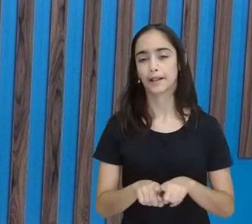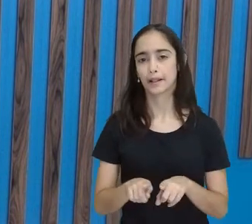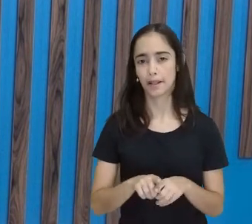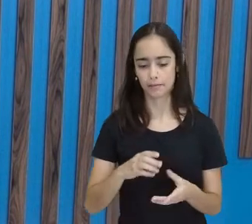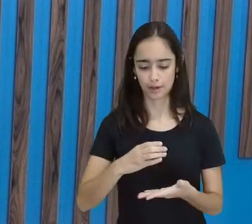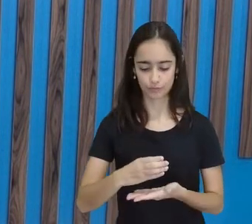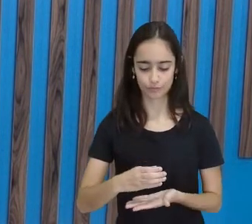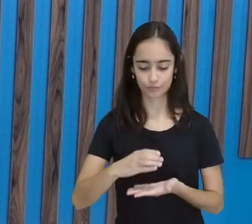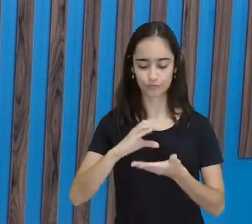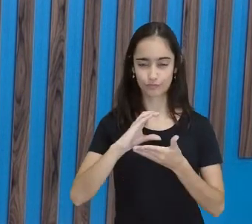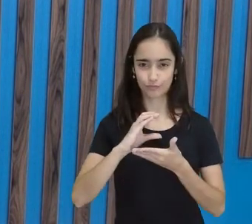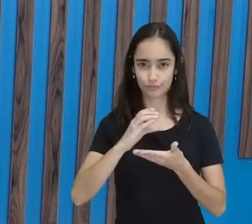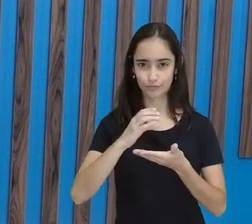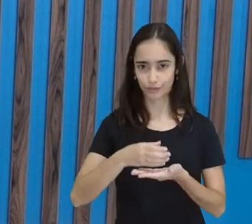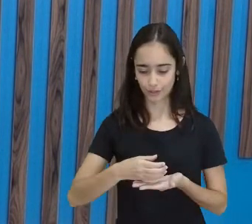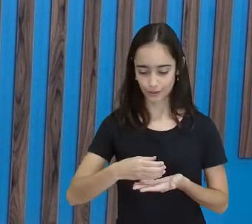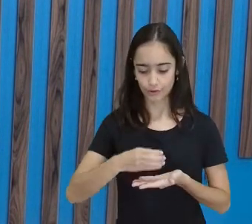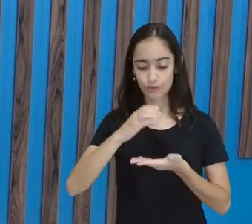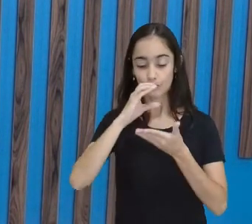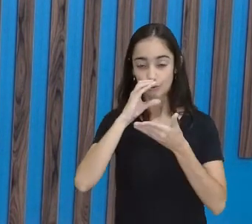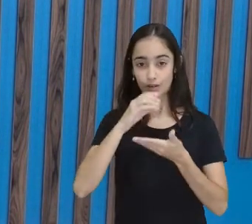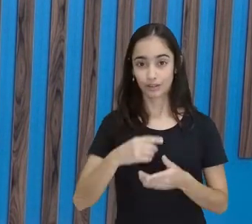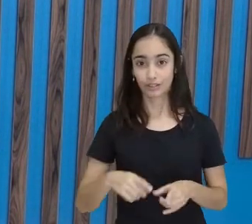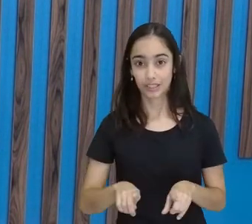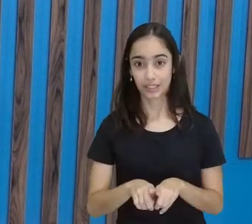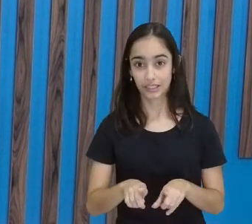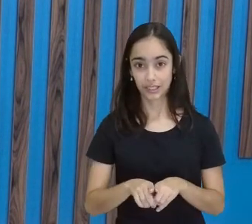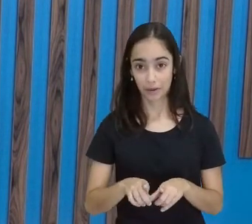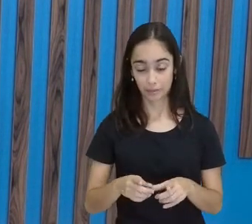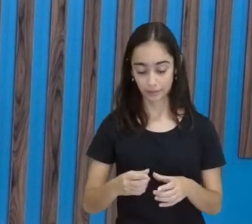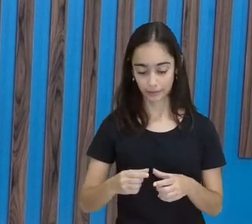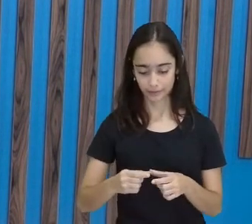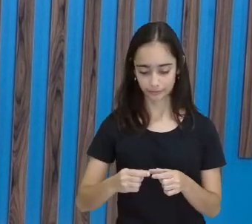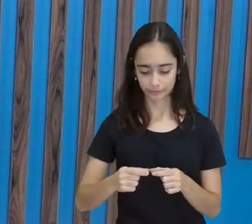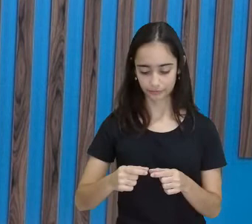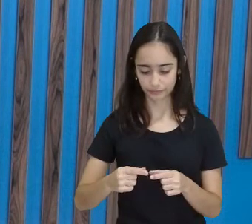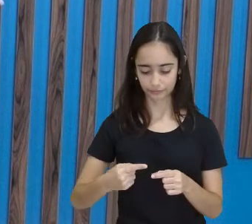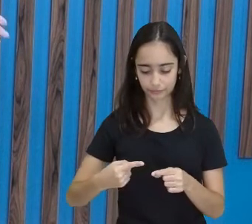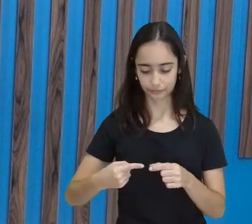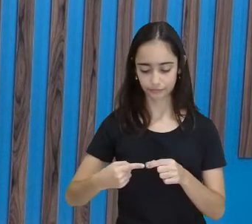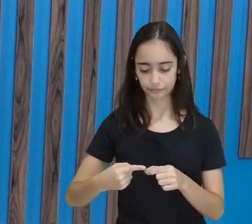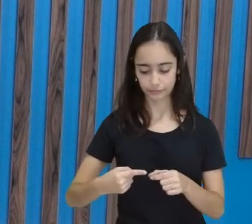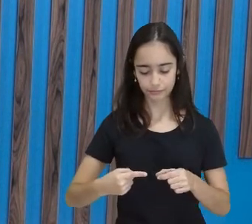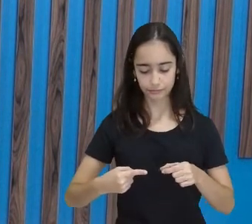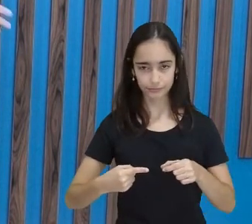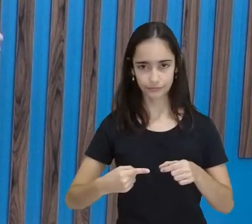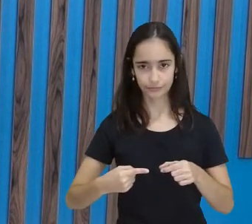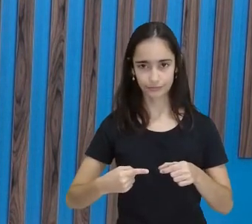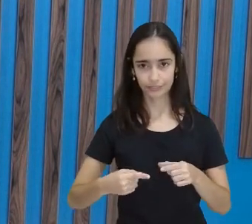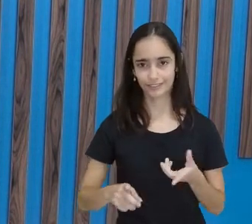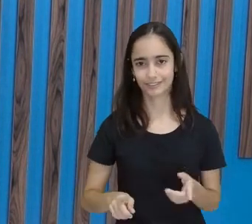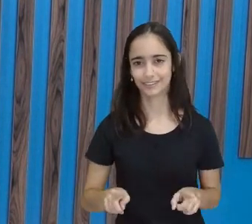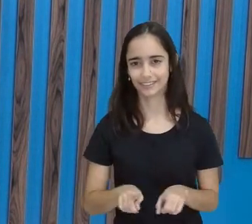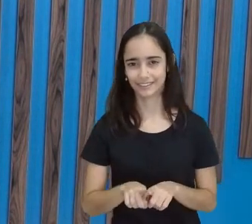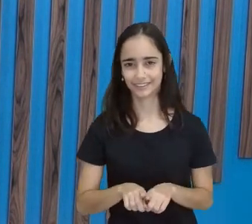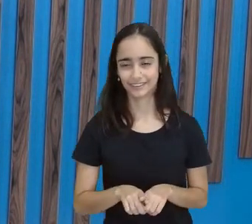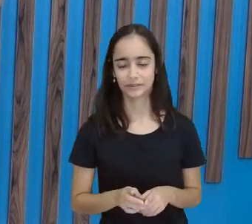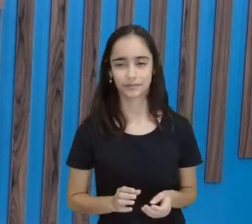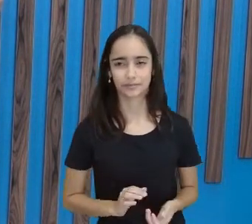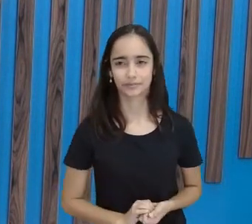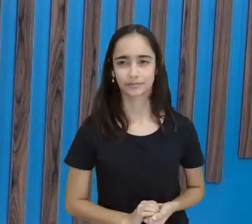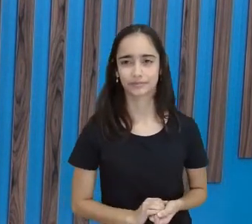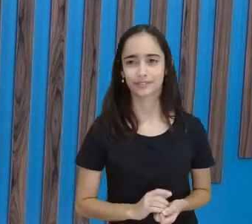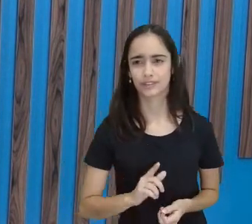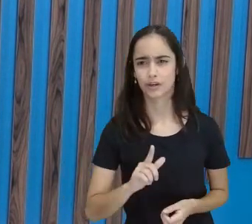muito para fazer as receitas, e as colheres. Muitas das receitas falam em 2 colheres, 1 colher, né?